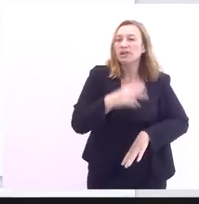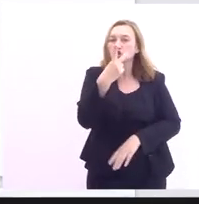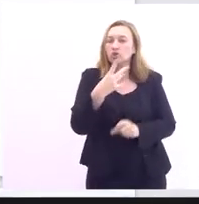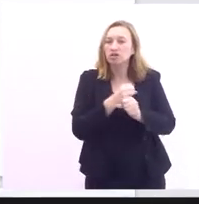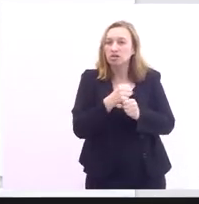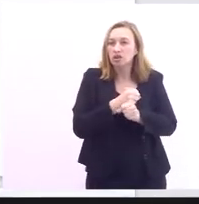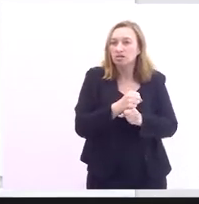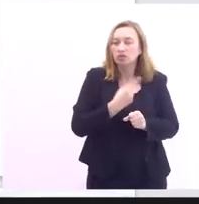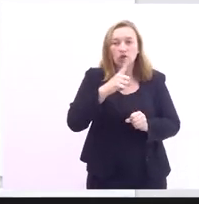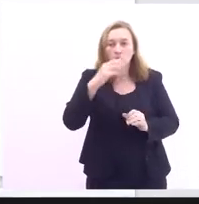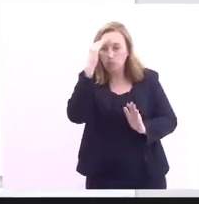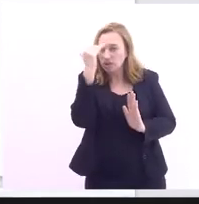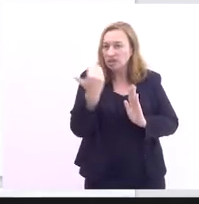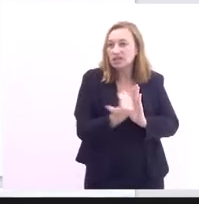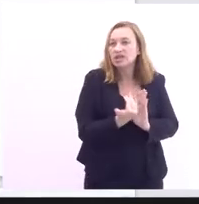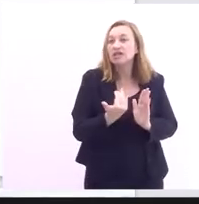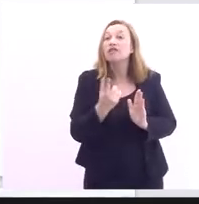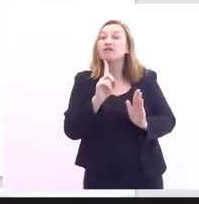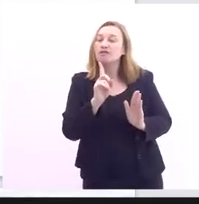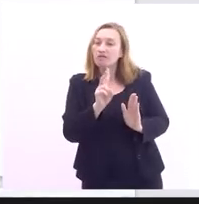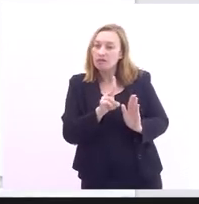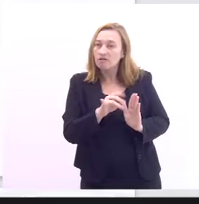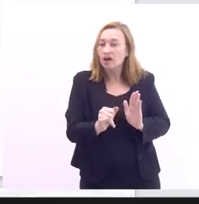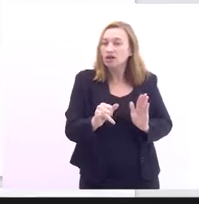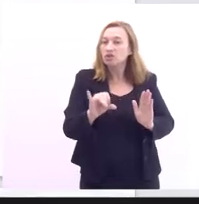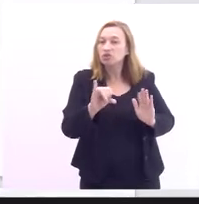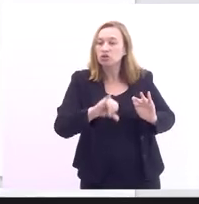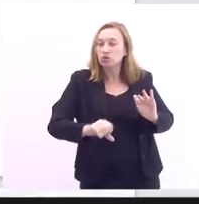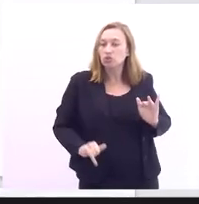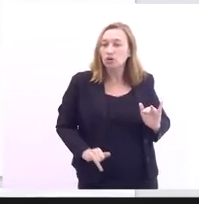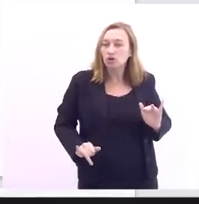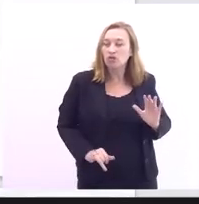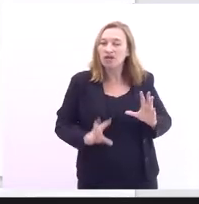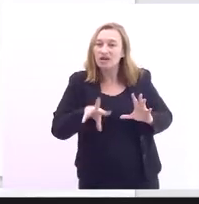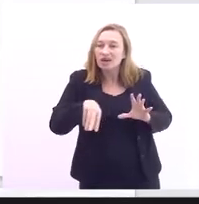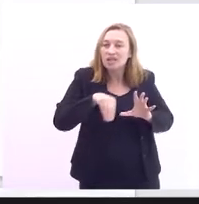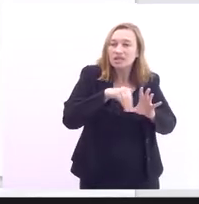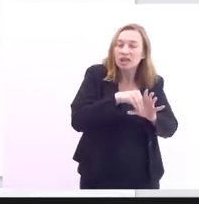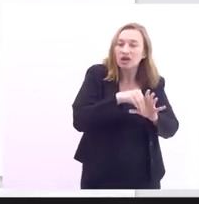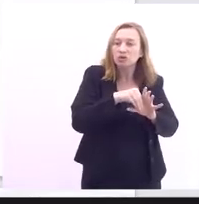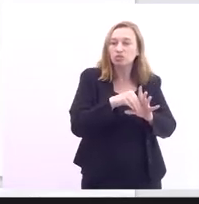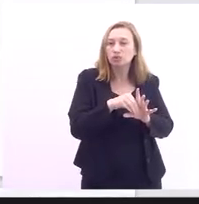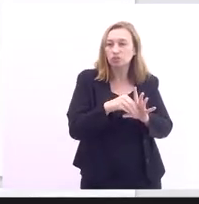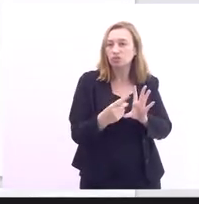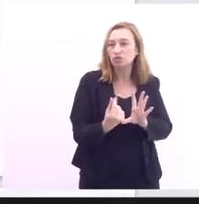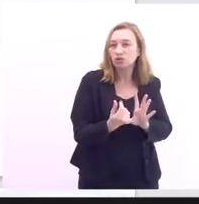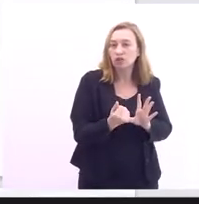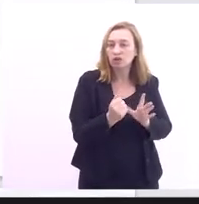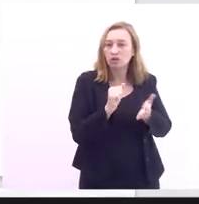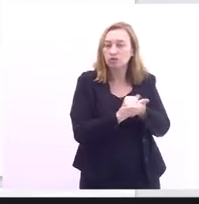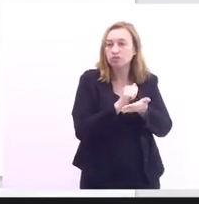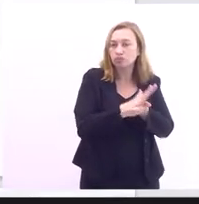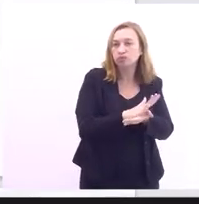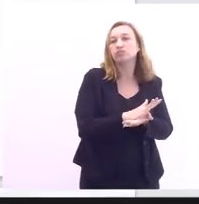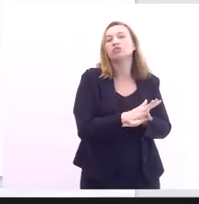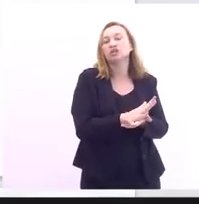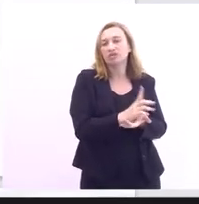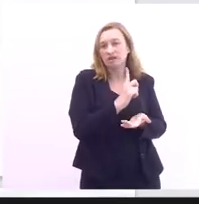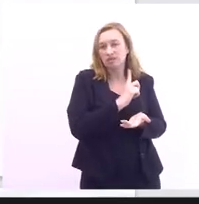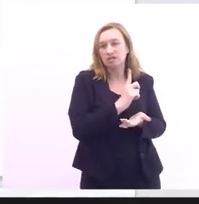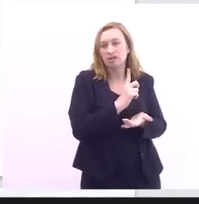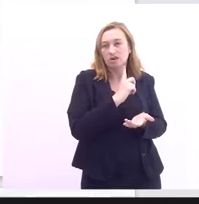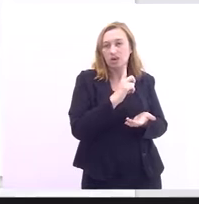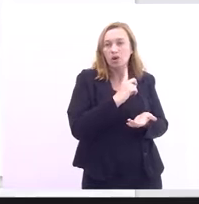2 anos, ela vai sofrer dentro da sua revisão tarifária na sua tarifa, vai ter uma parcela